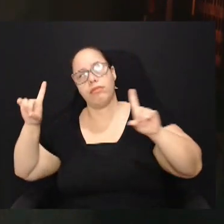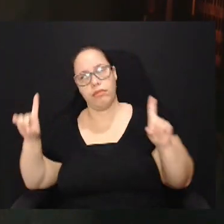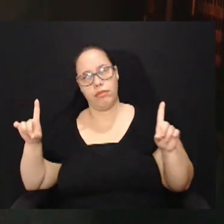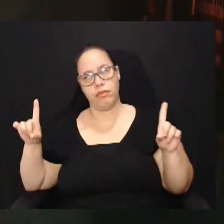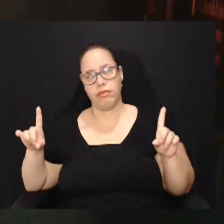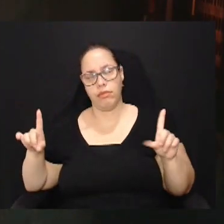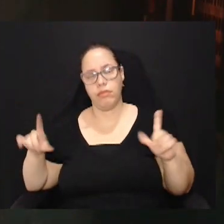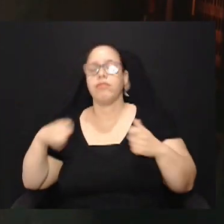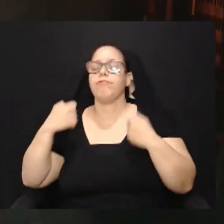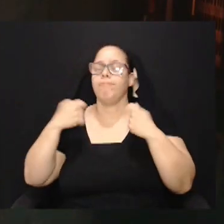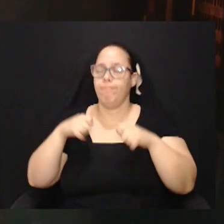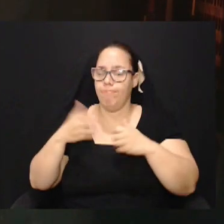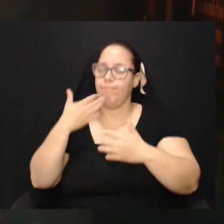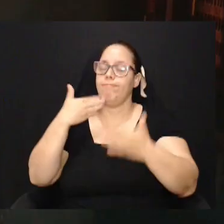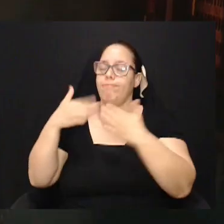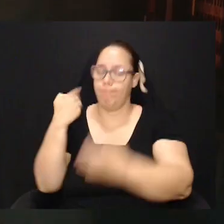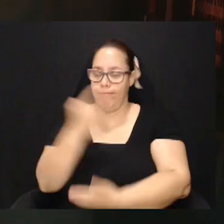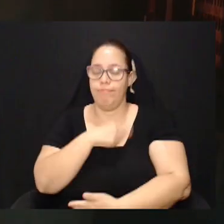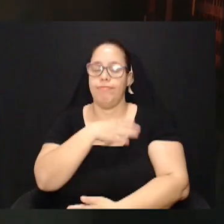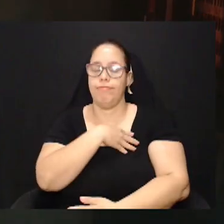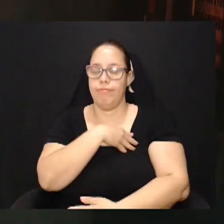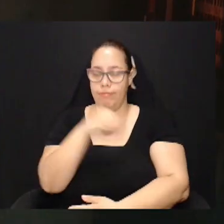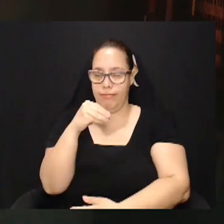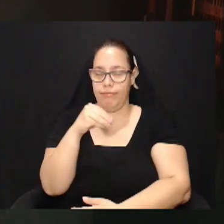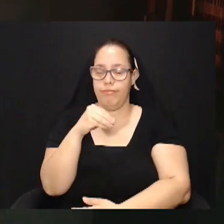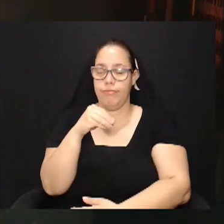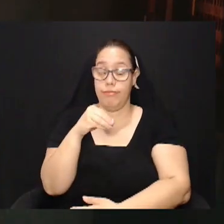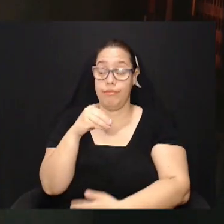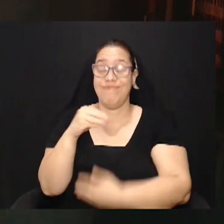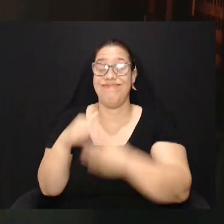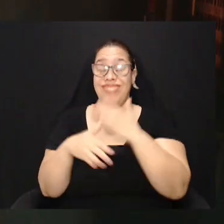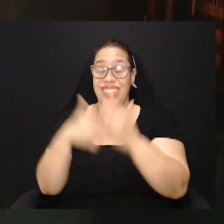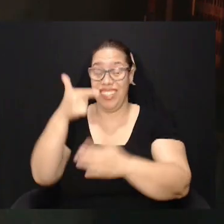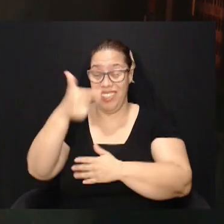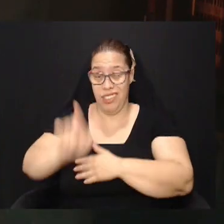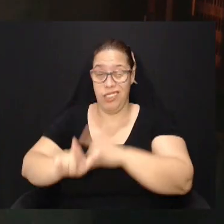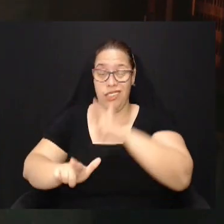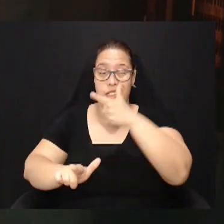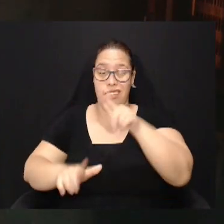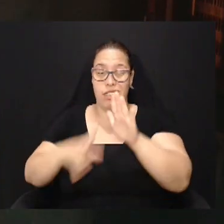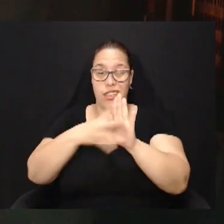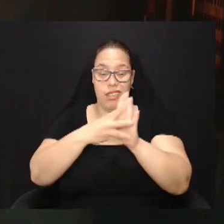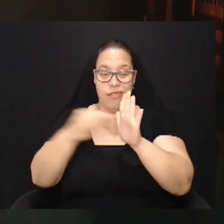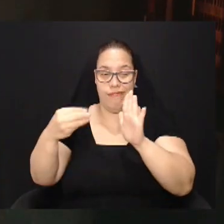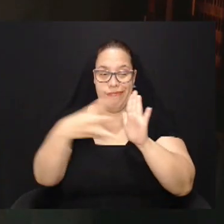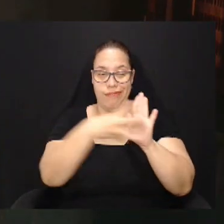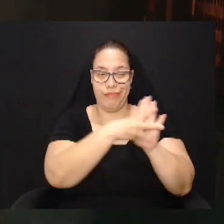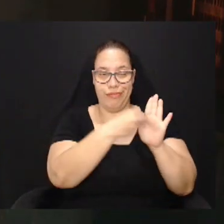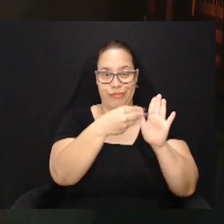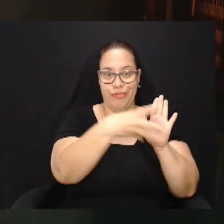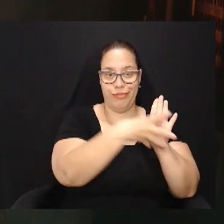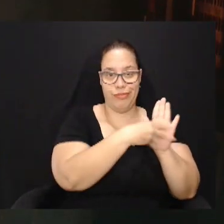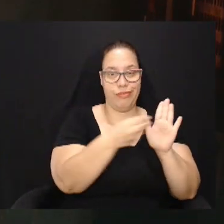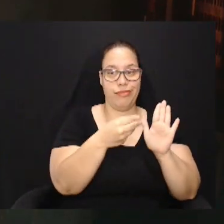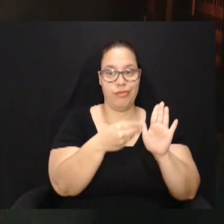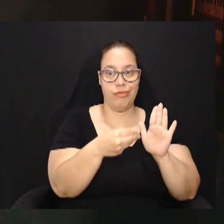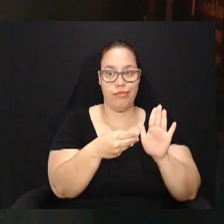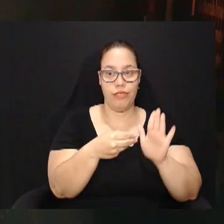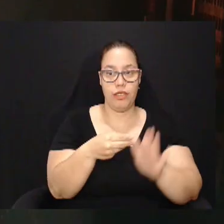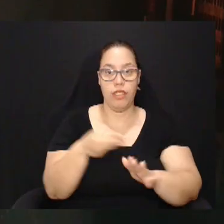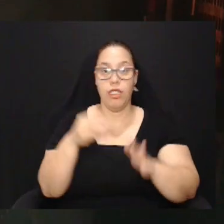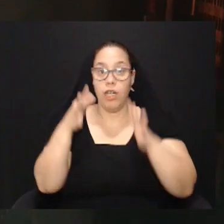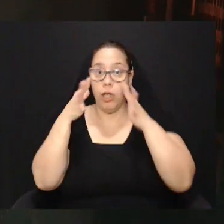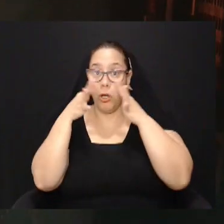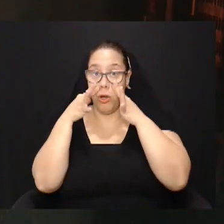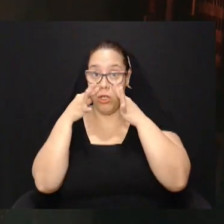conversar com os nossos filhos, porque a tendência é repetir os padrões, né, então a gente precisa se atentar, porque somos